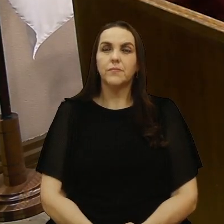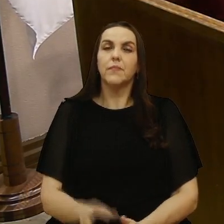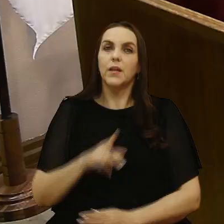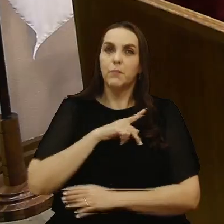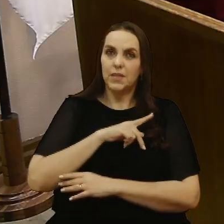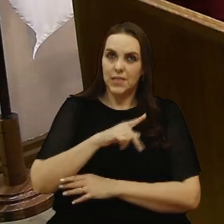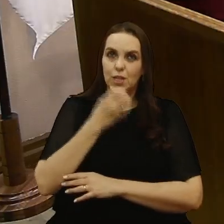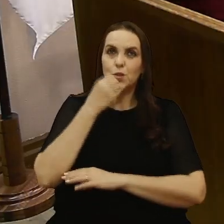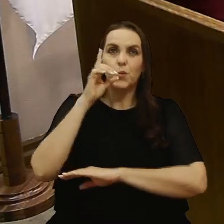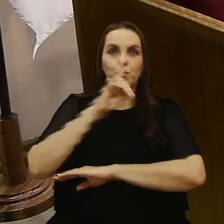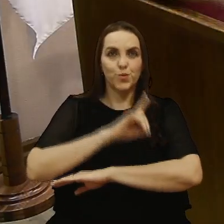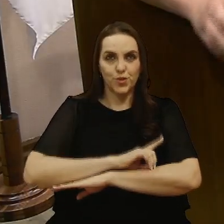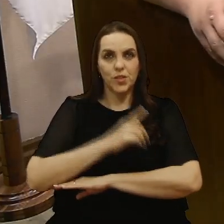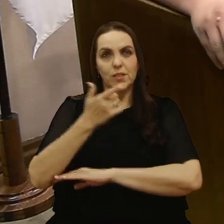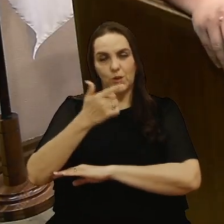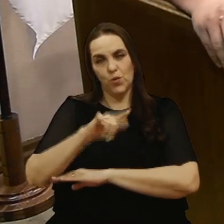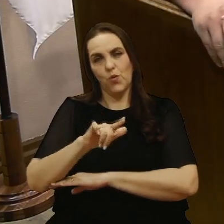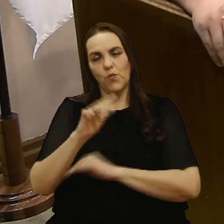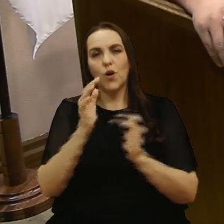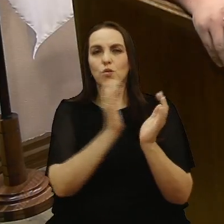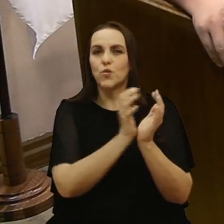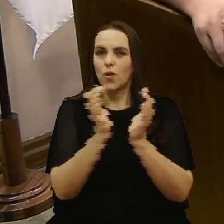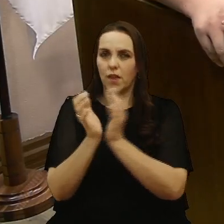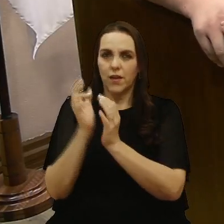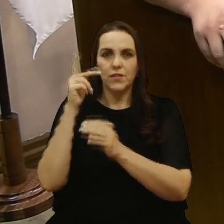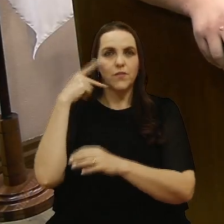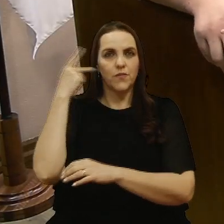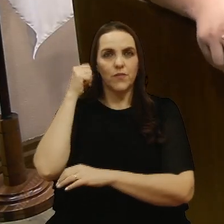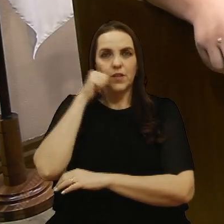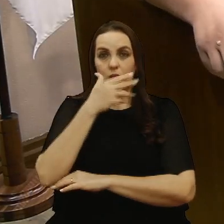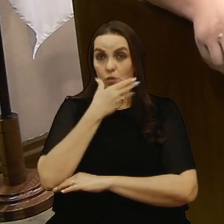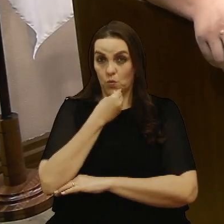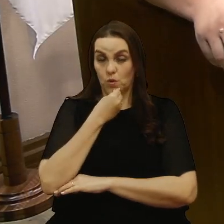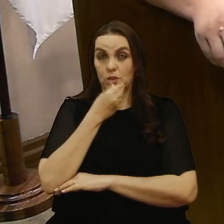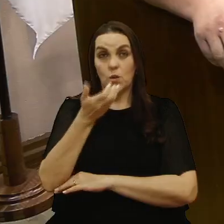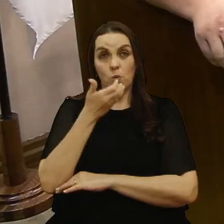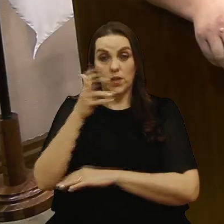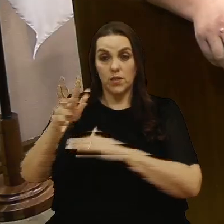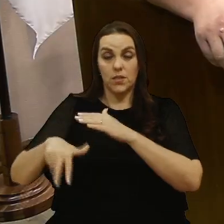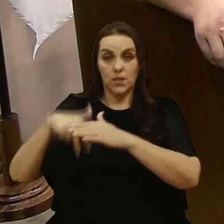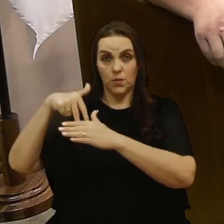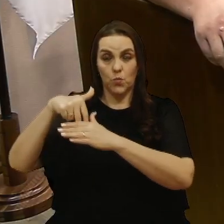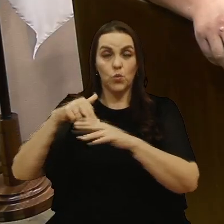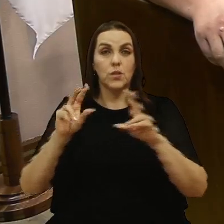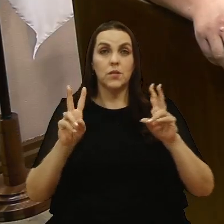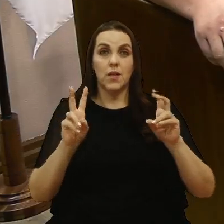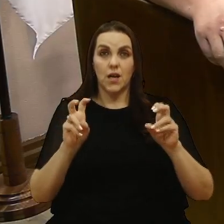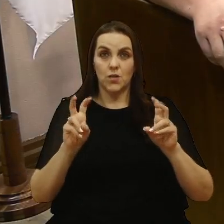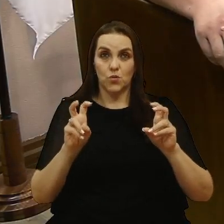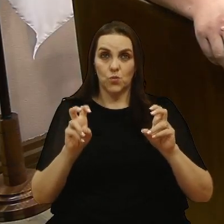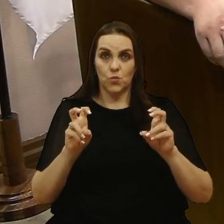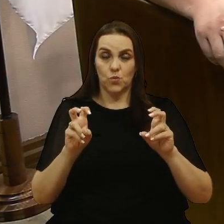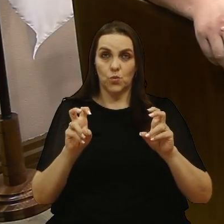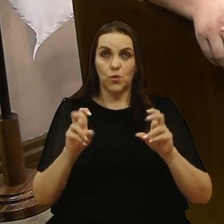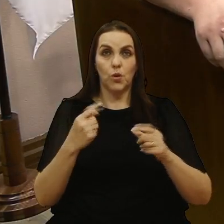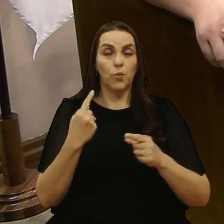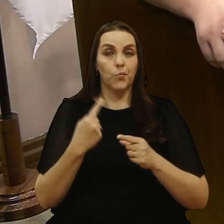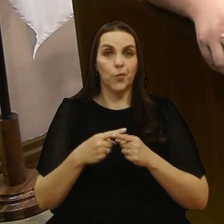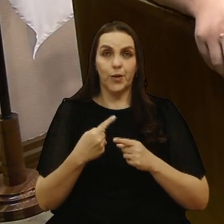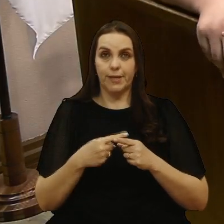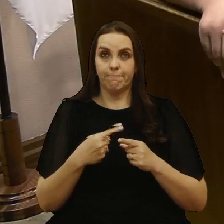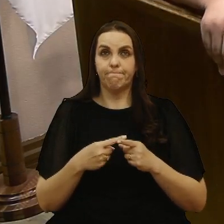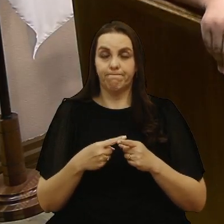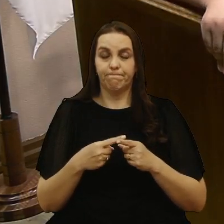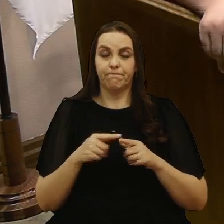Presidente, bom dia ao senhor, novamente aos colegas vereadores. Fiz questão de vir à tribuna para trazer esse assunto, até porque